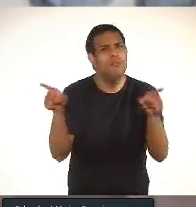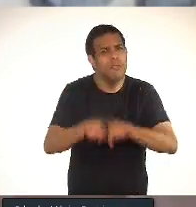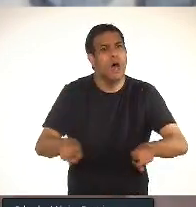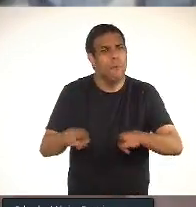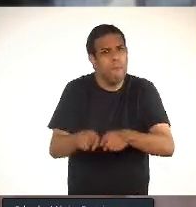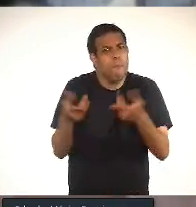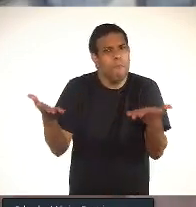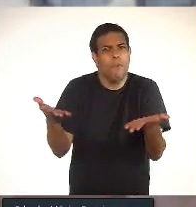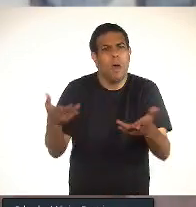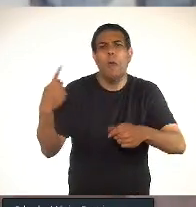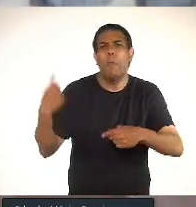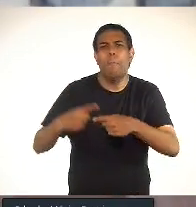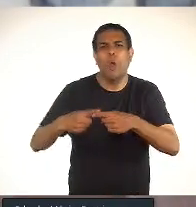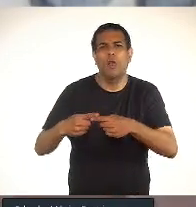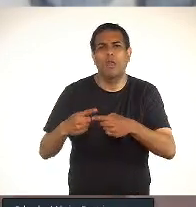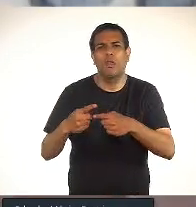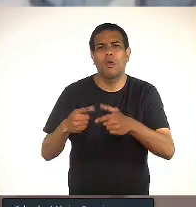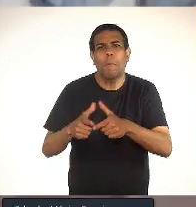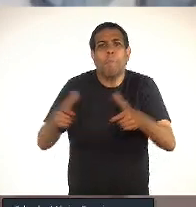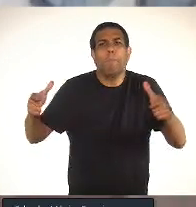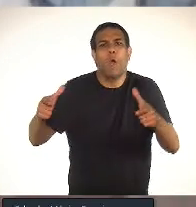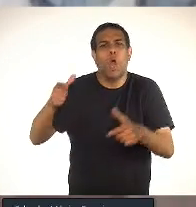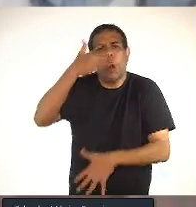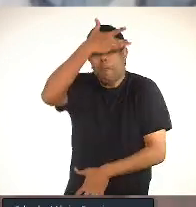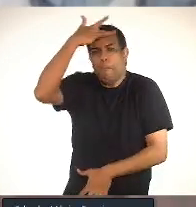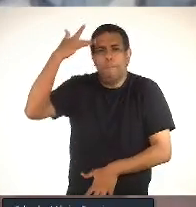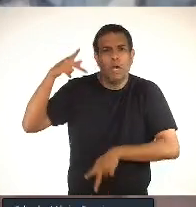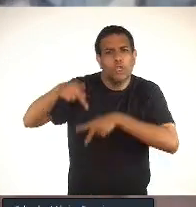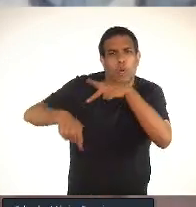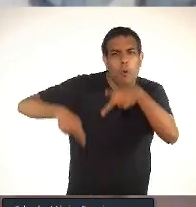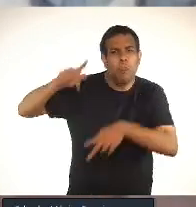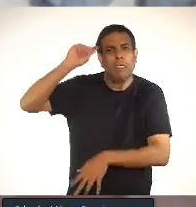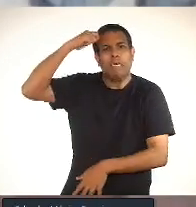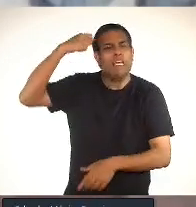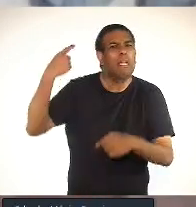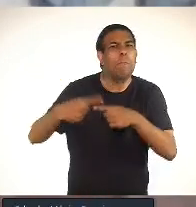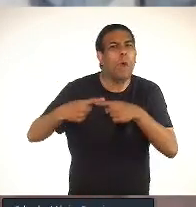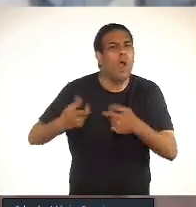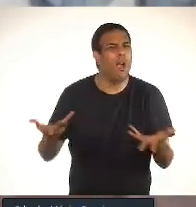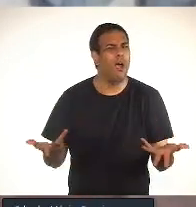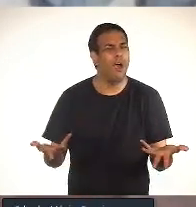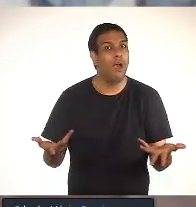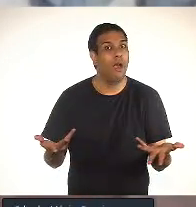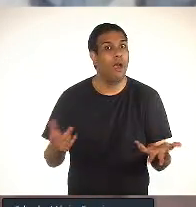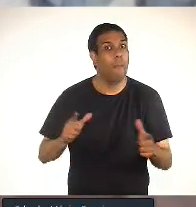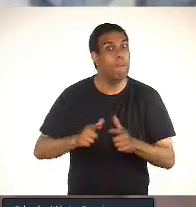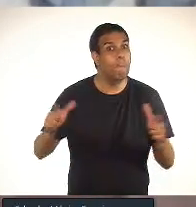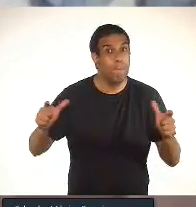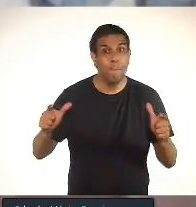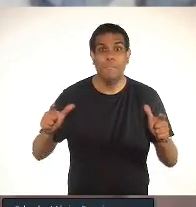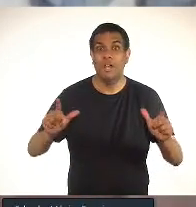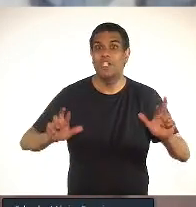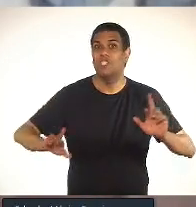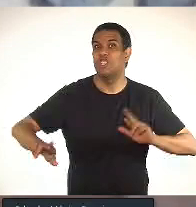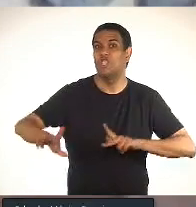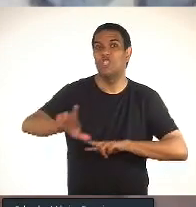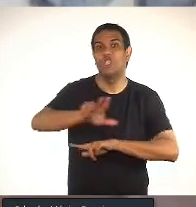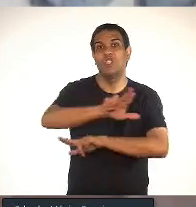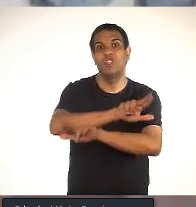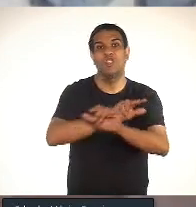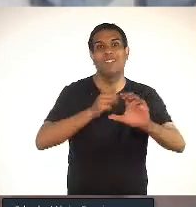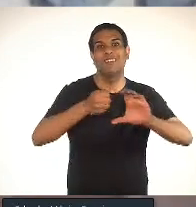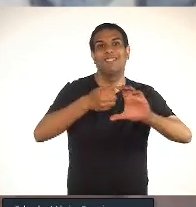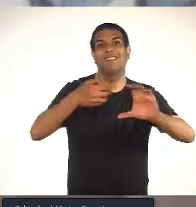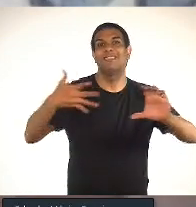esse contingente de desocupação, de desemprego, de dificuldades, mas é exponencial o número de